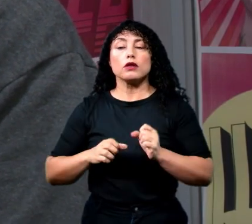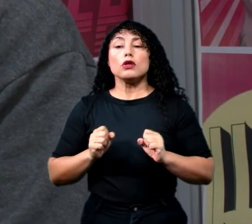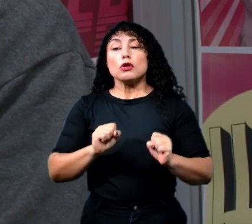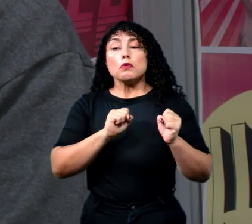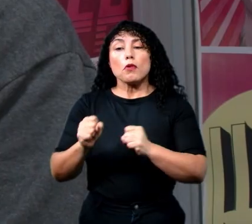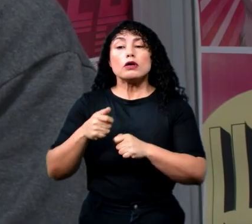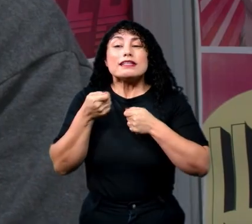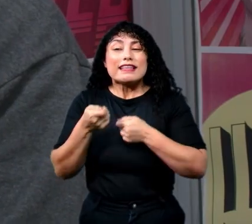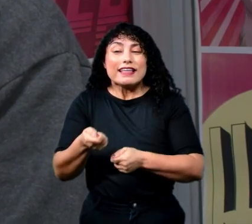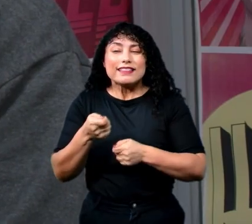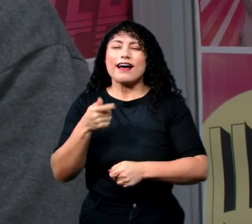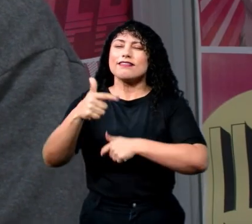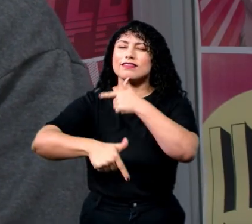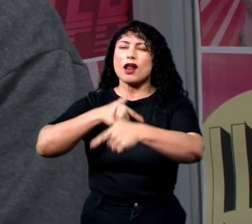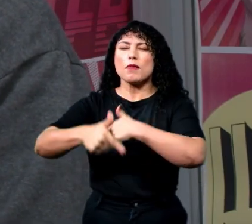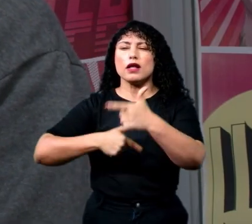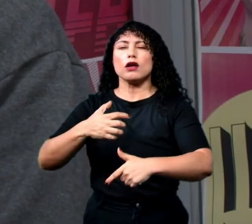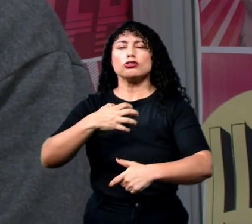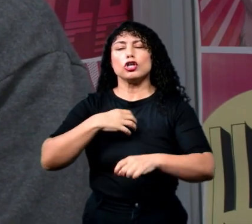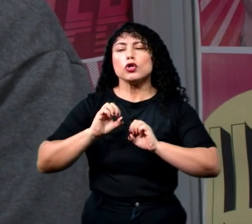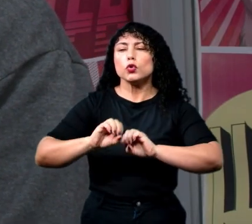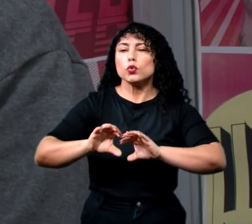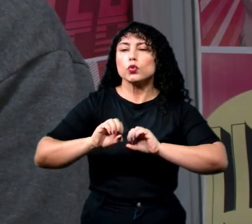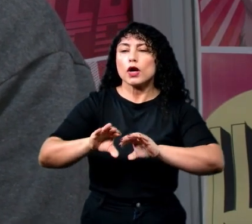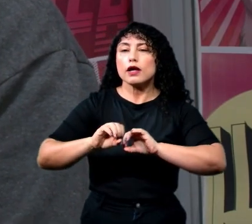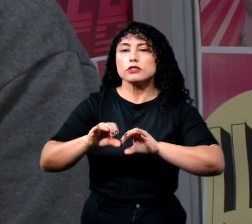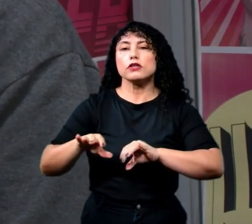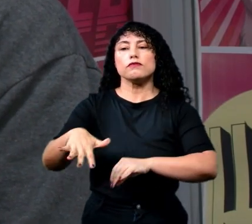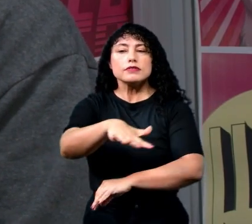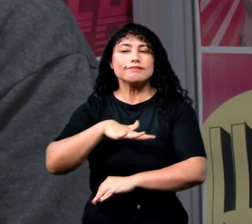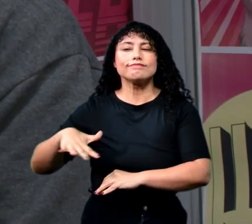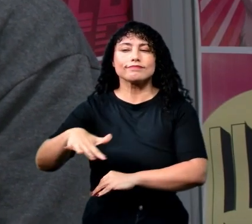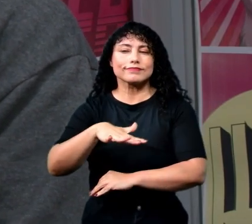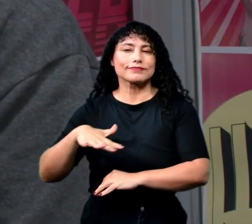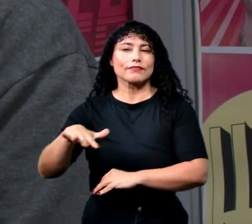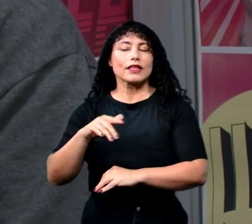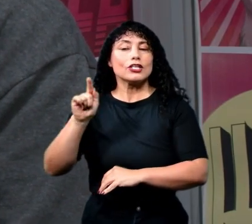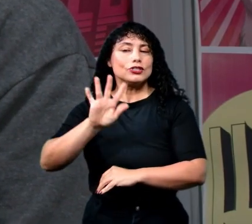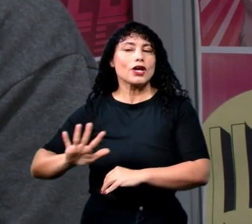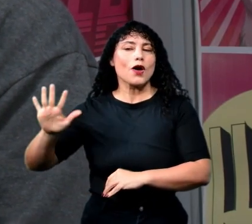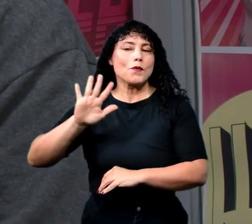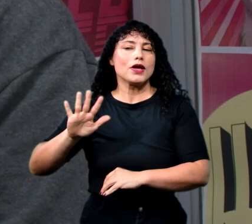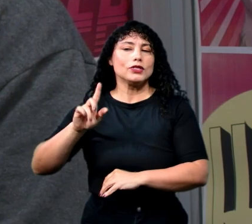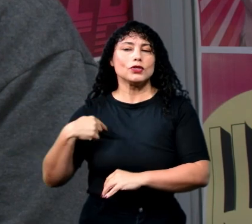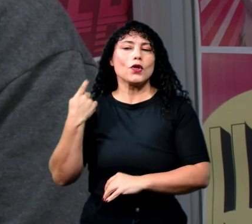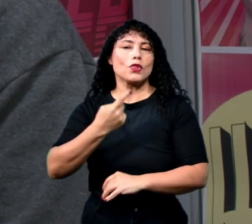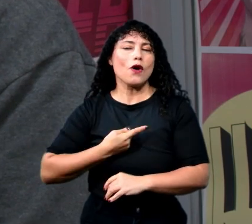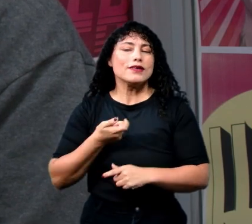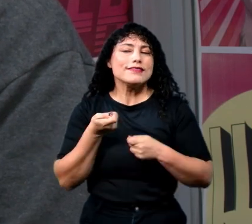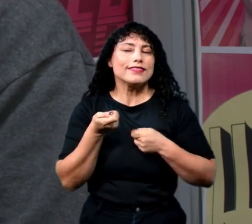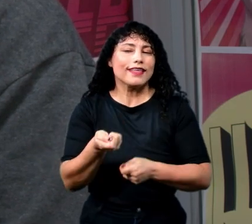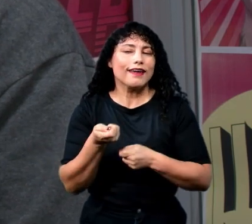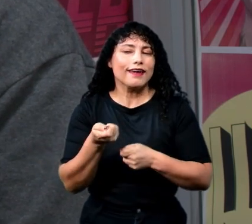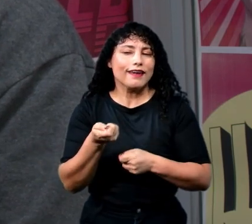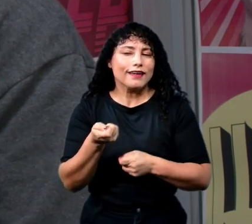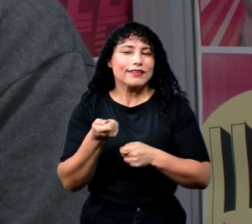tentar trabalhar de uma forma educativa em cima disso aí, né? Então, geralmente a gente tenta, de